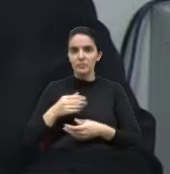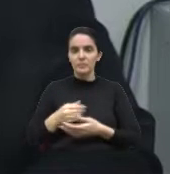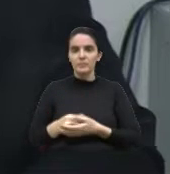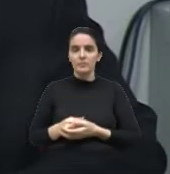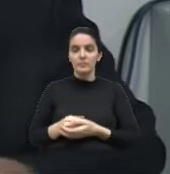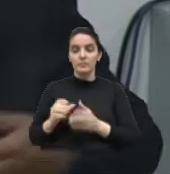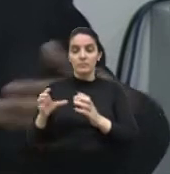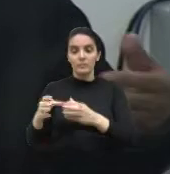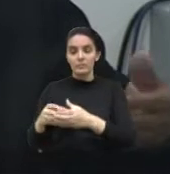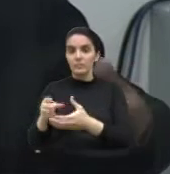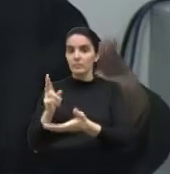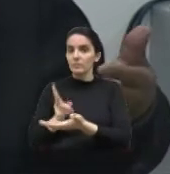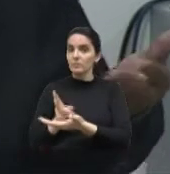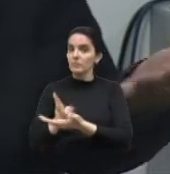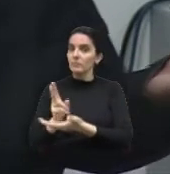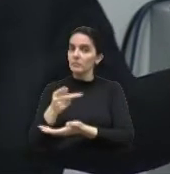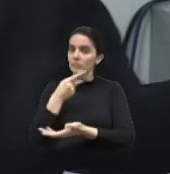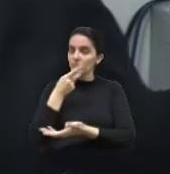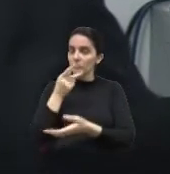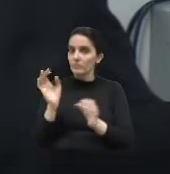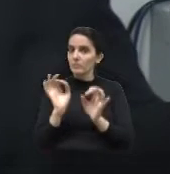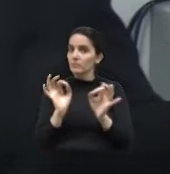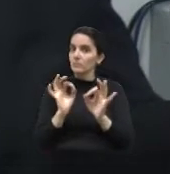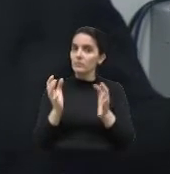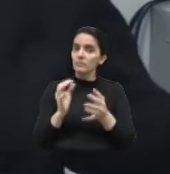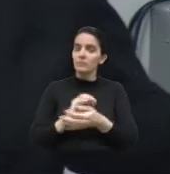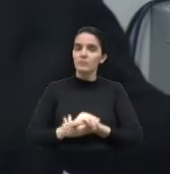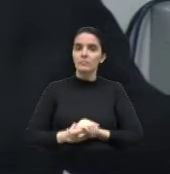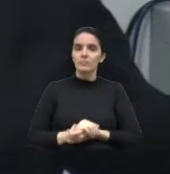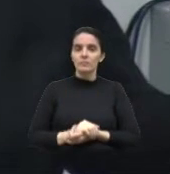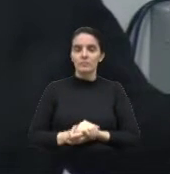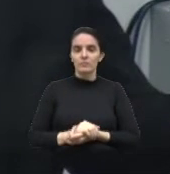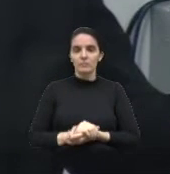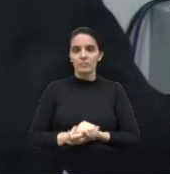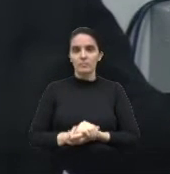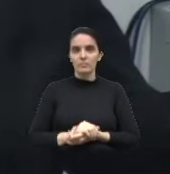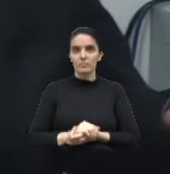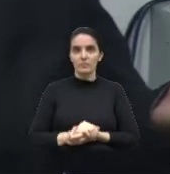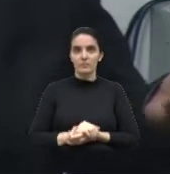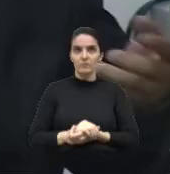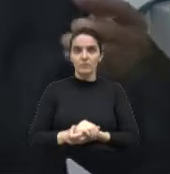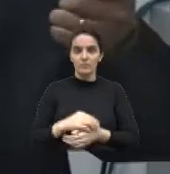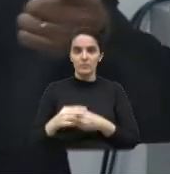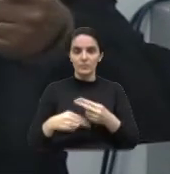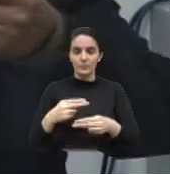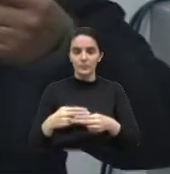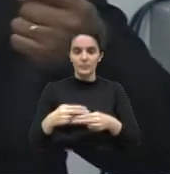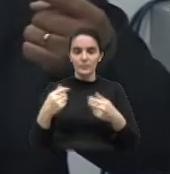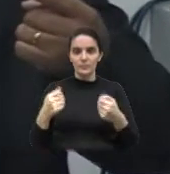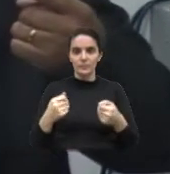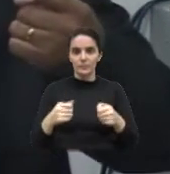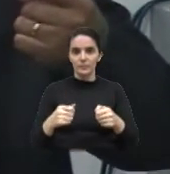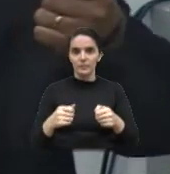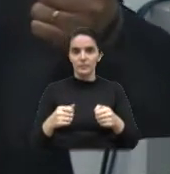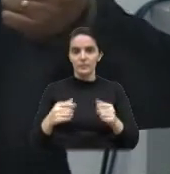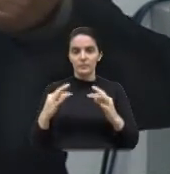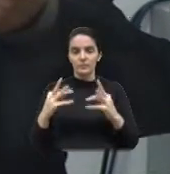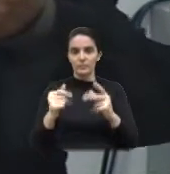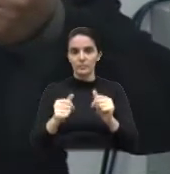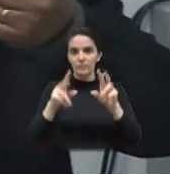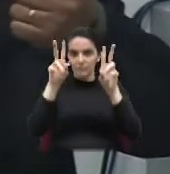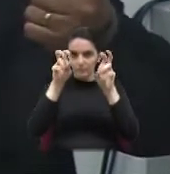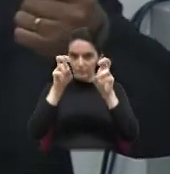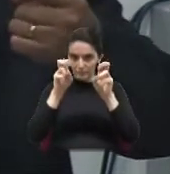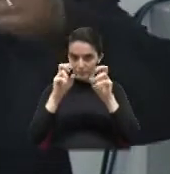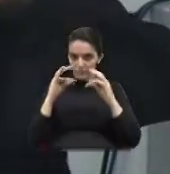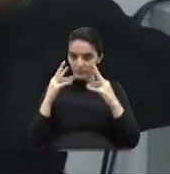aí fala da comissão, mas a comissão não movimenta. Então, assim, eu acho que todos os assuntos que tem aqui, todas as